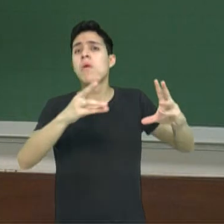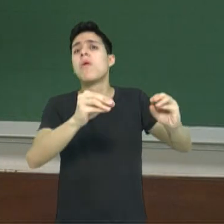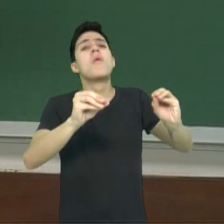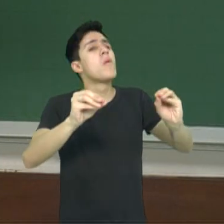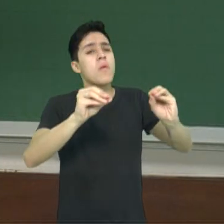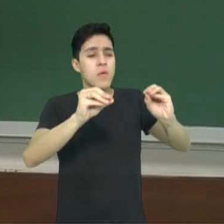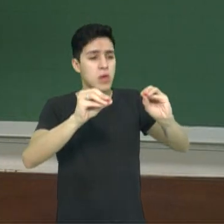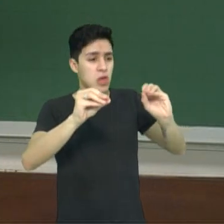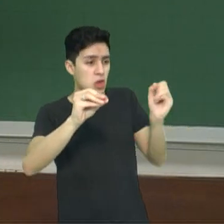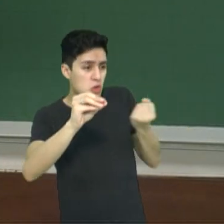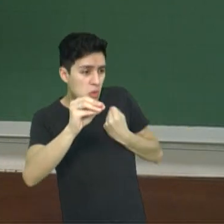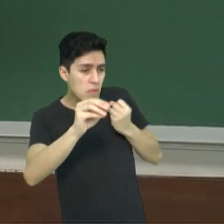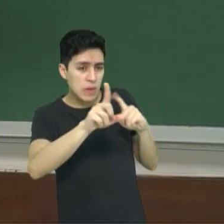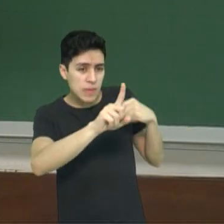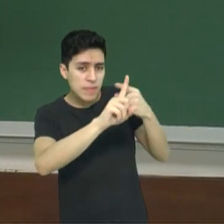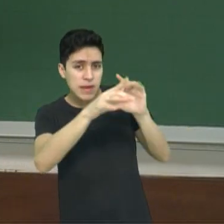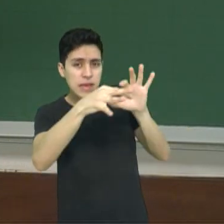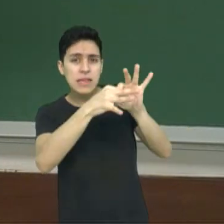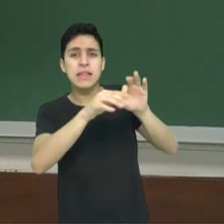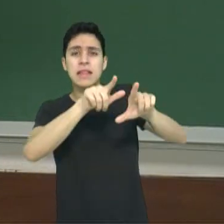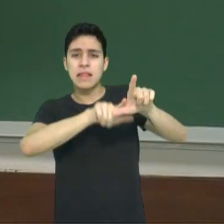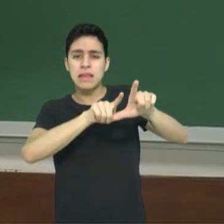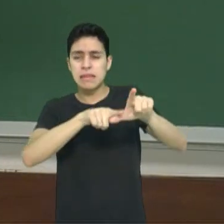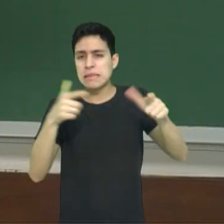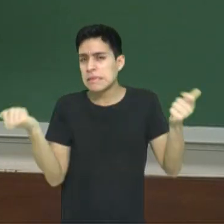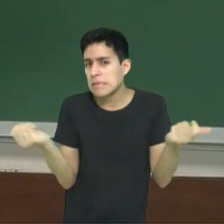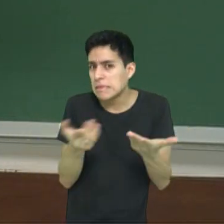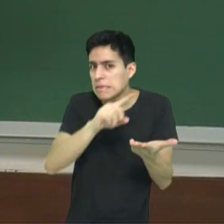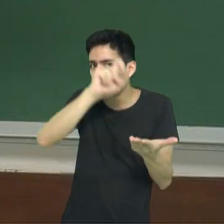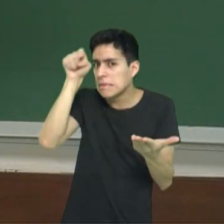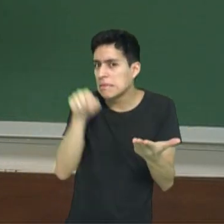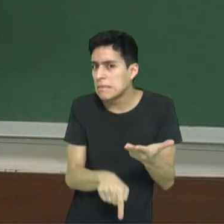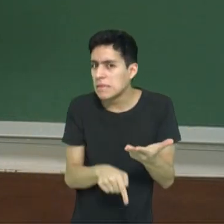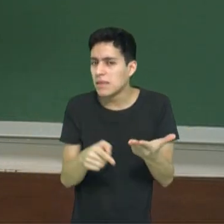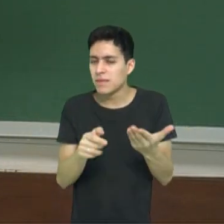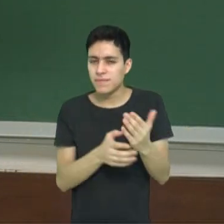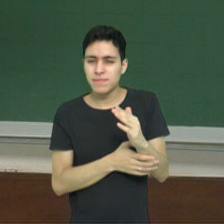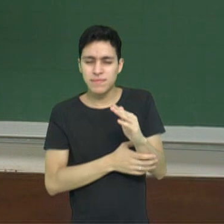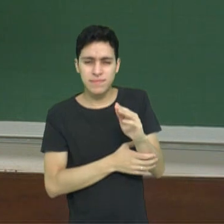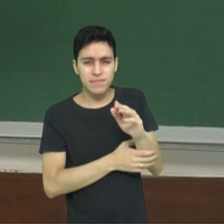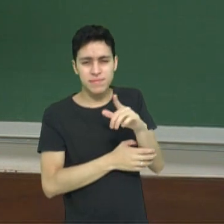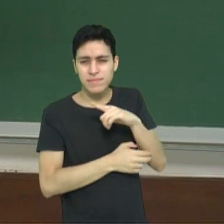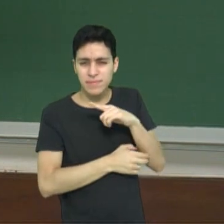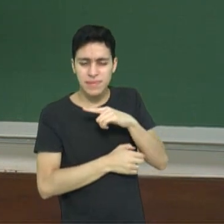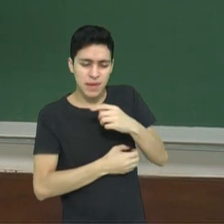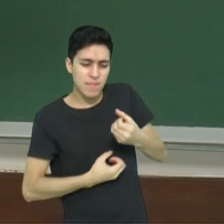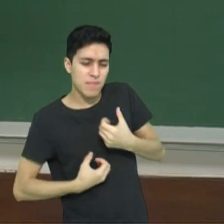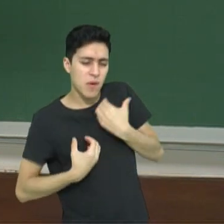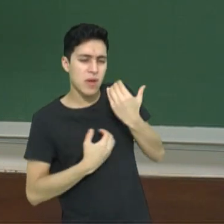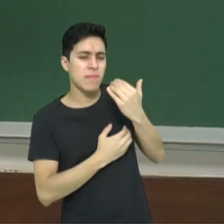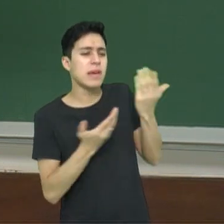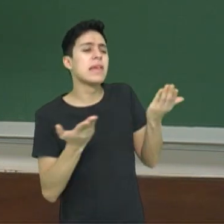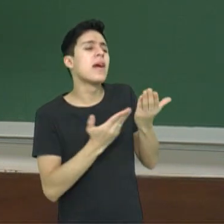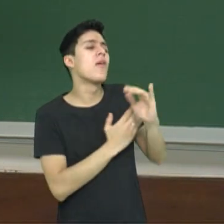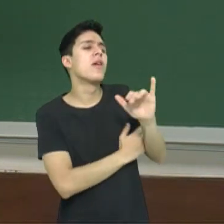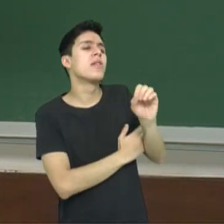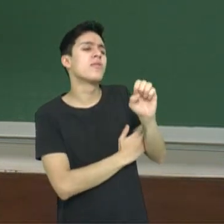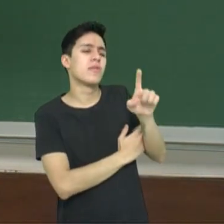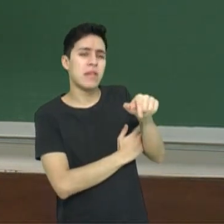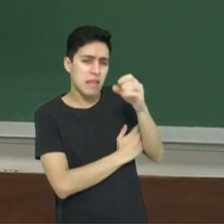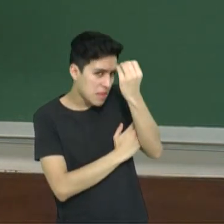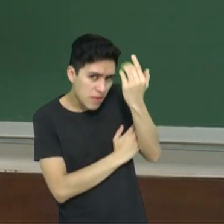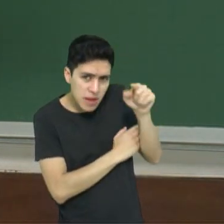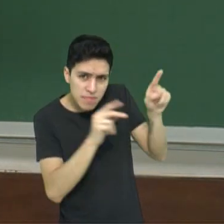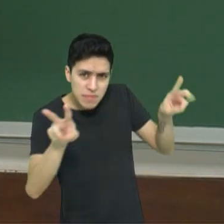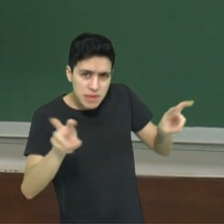número acompanhando. E agora, José? Lembra desse poema? Se não lembra, pergunta lá para o professor de português.